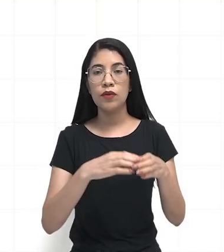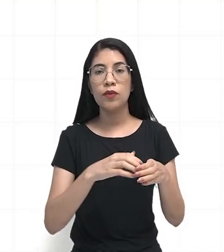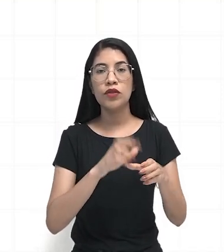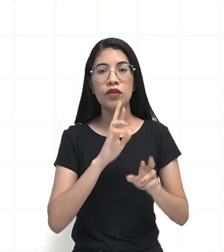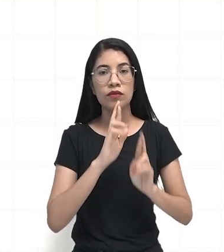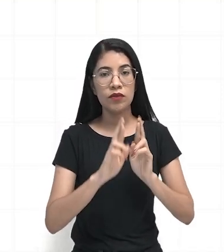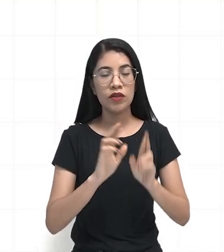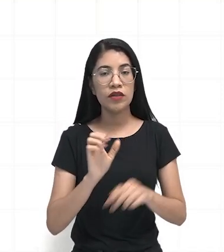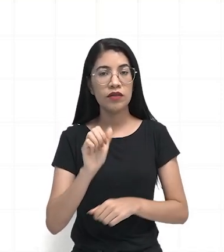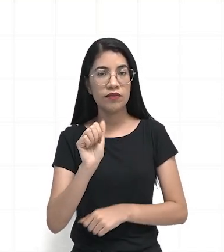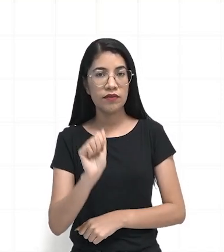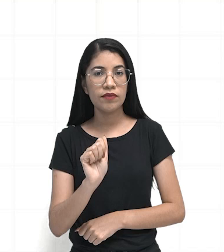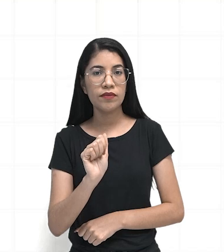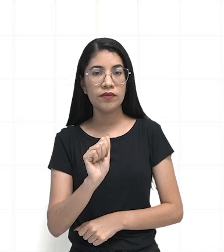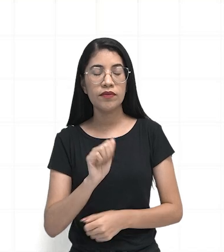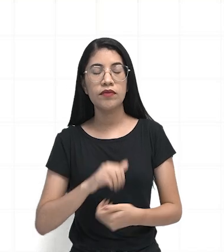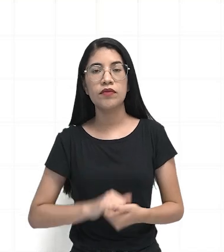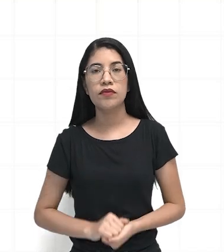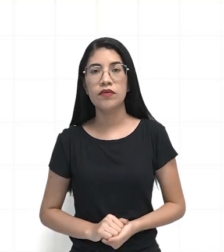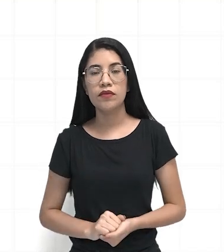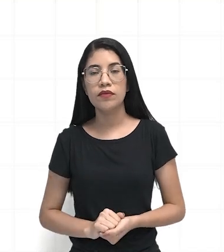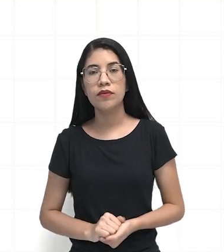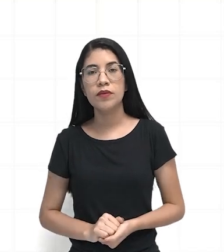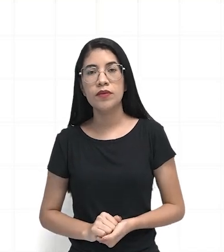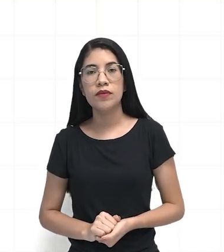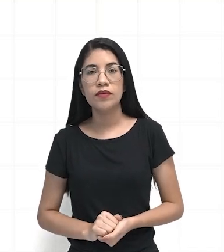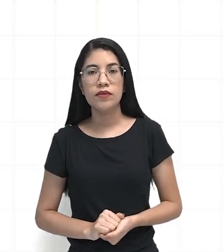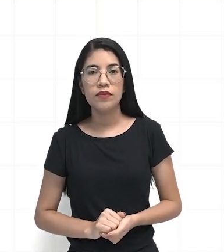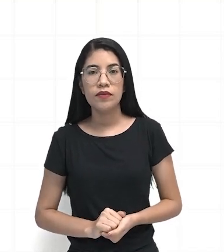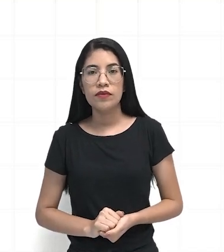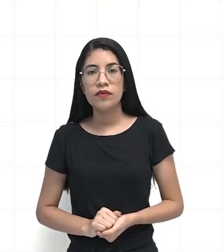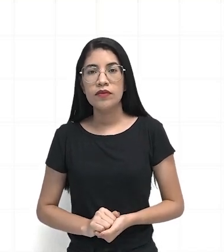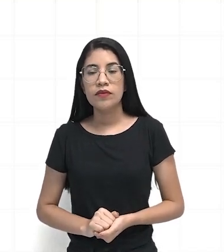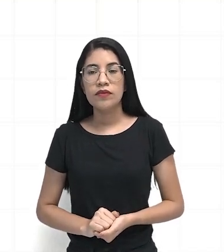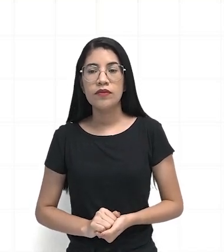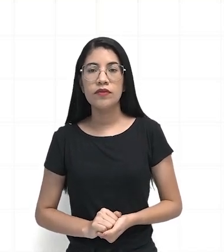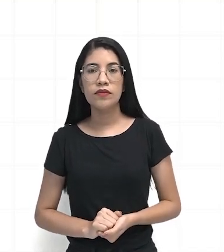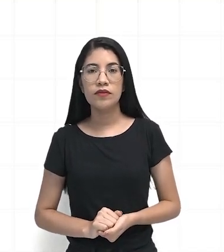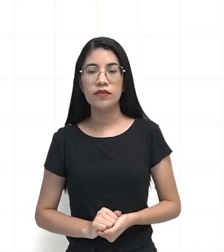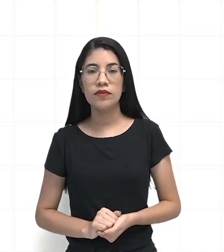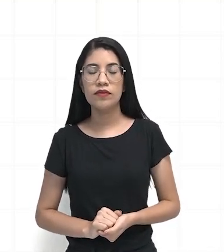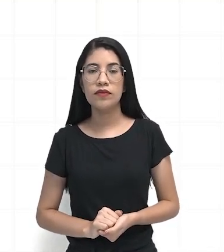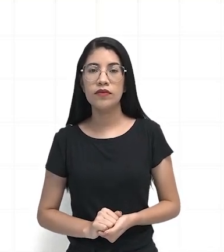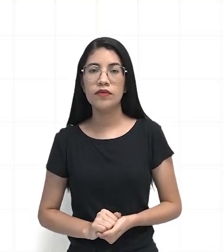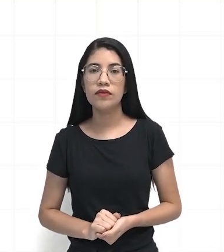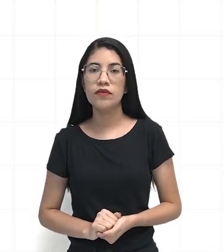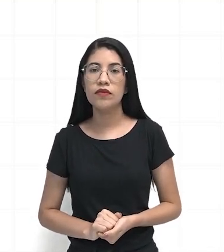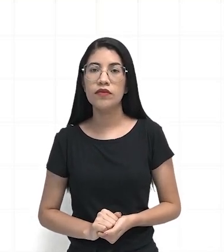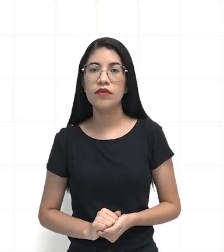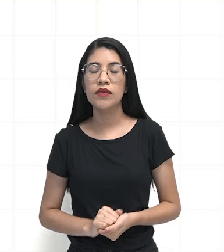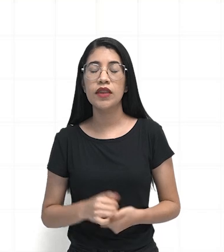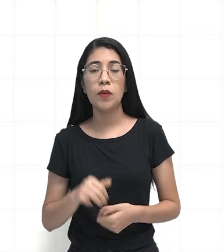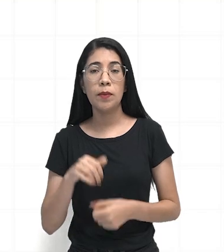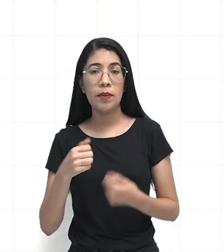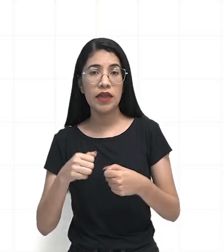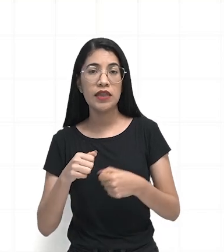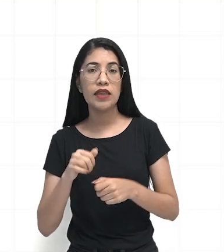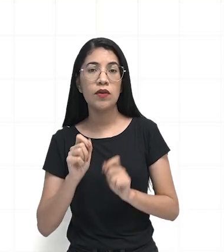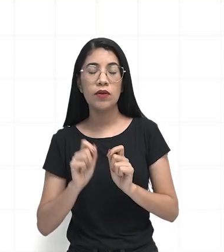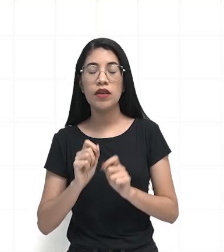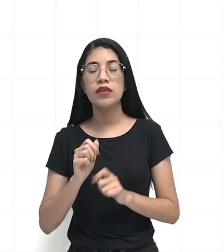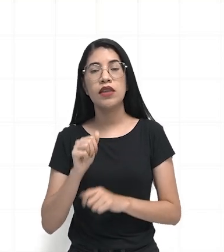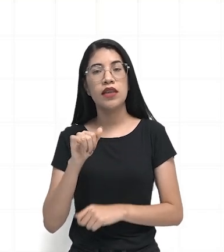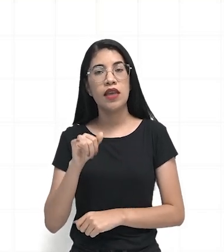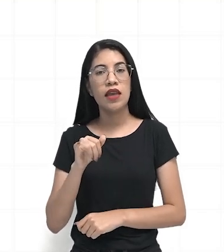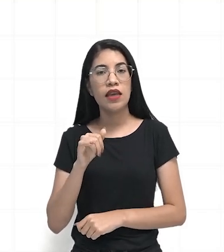de elementos do evento A. Ou seja, ser menino. Tem